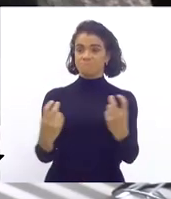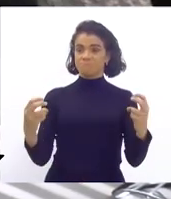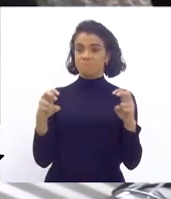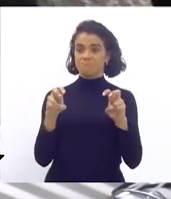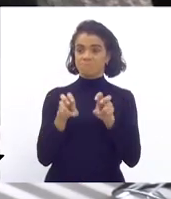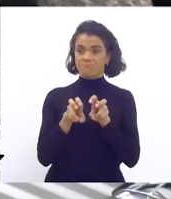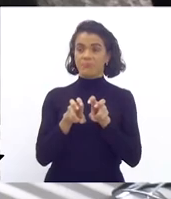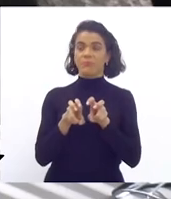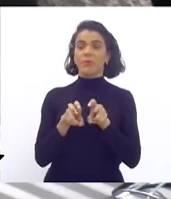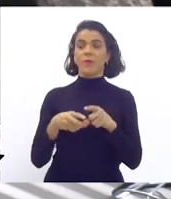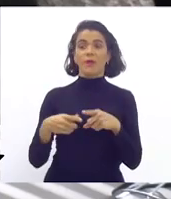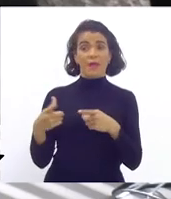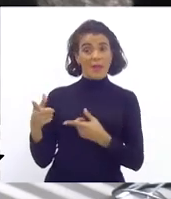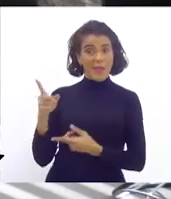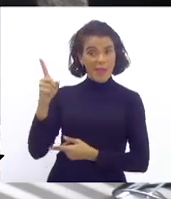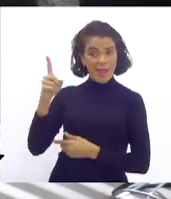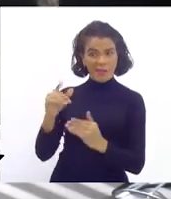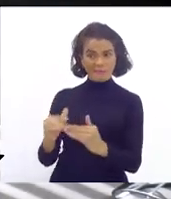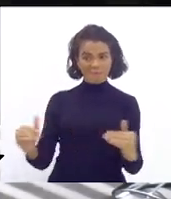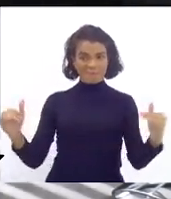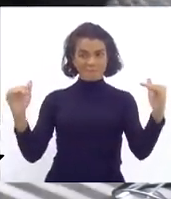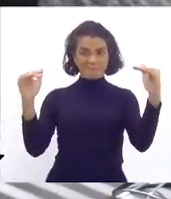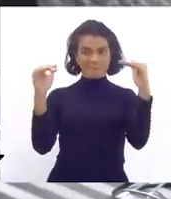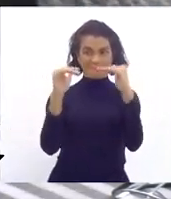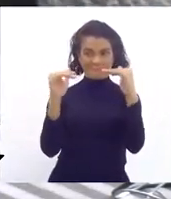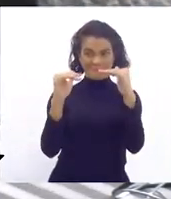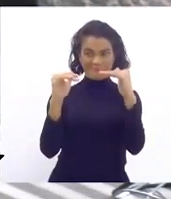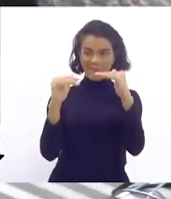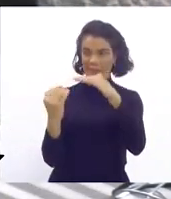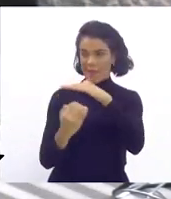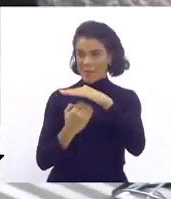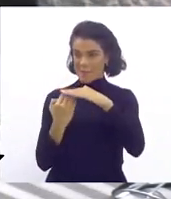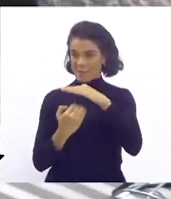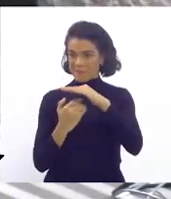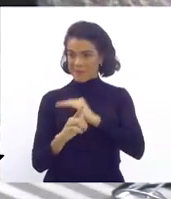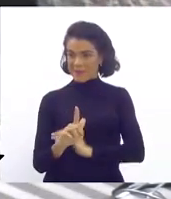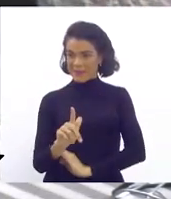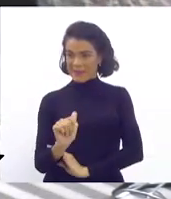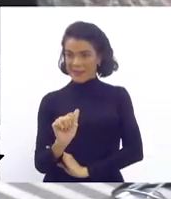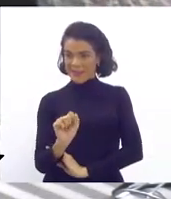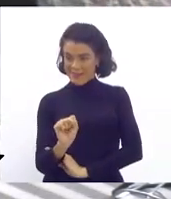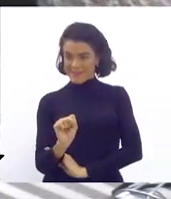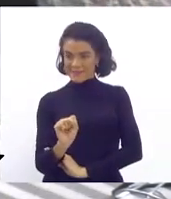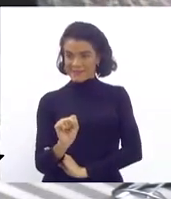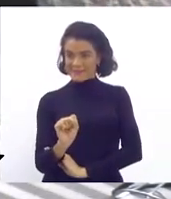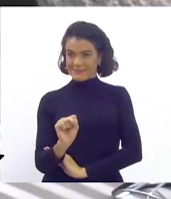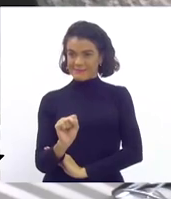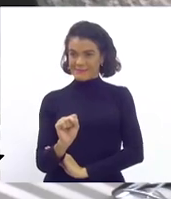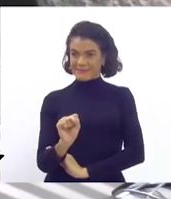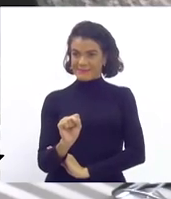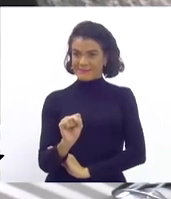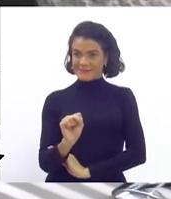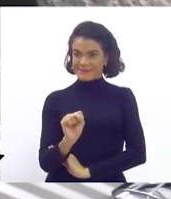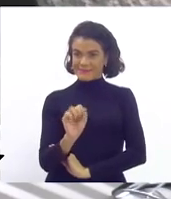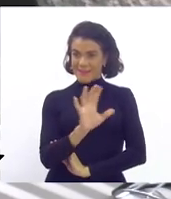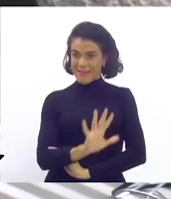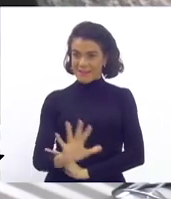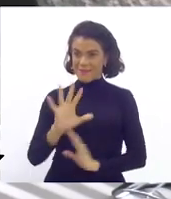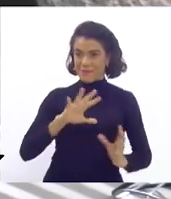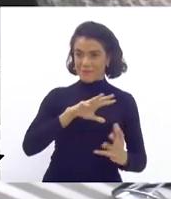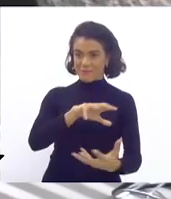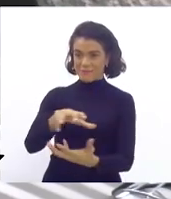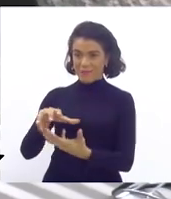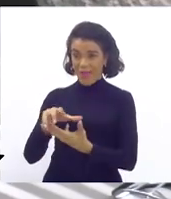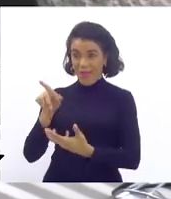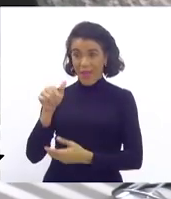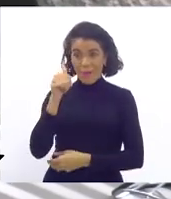Afinal de conta ele tentou o máximo dos poderes da natas né a nível Mundial e ela representa aqui no